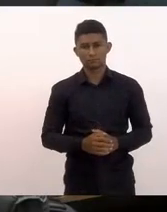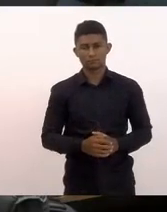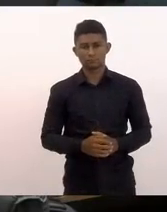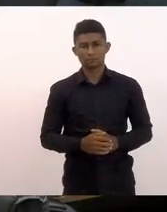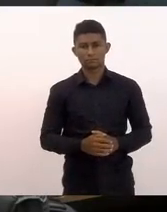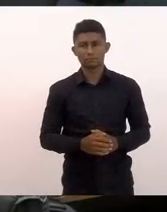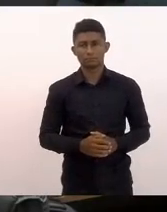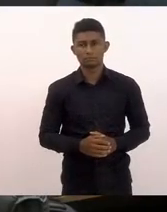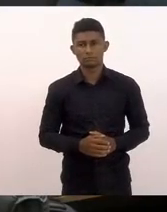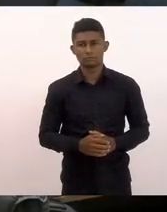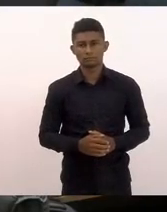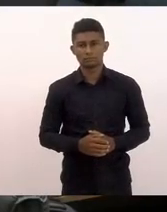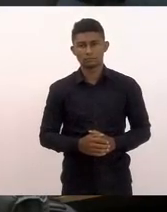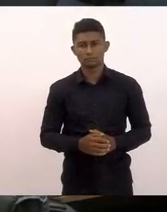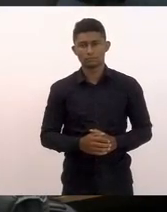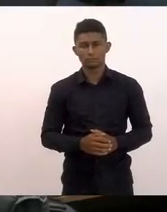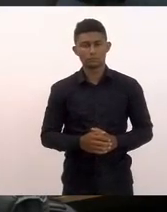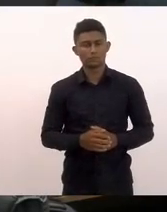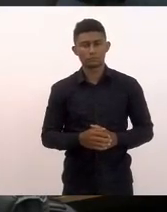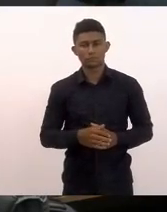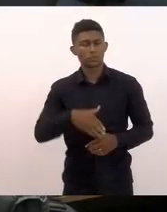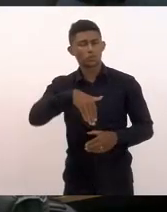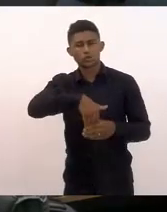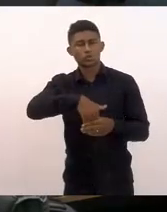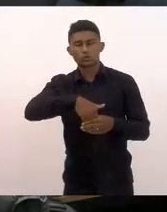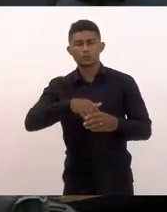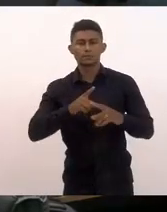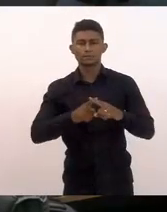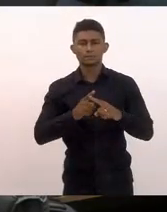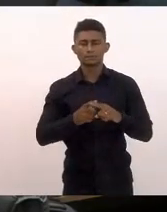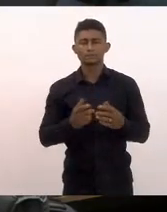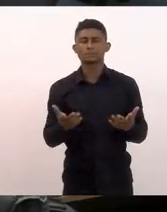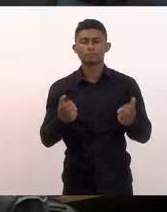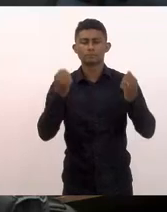Para a declaração de voto, 1 minuto e meio, Rodrigo.